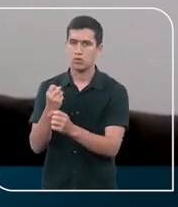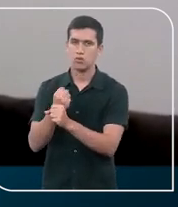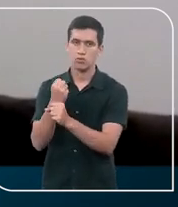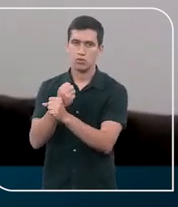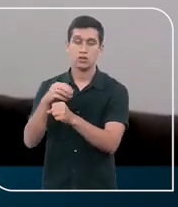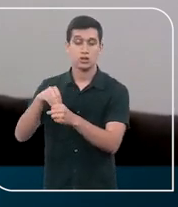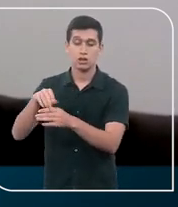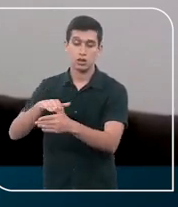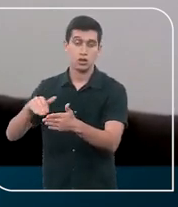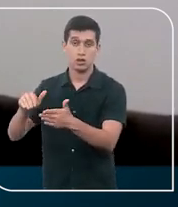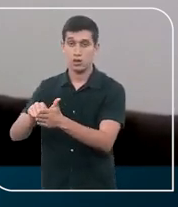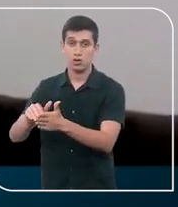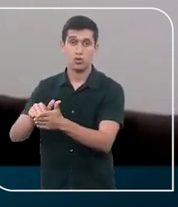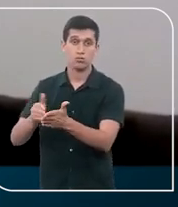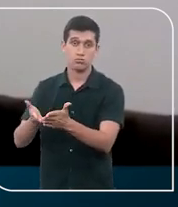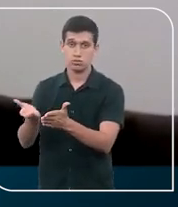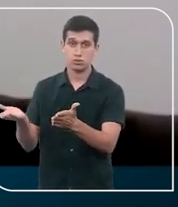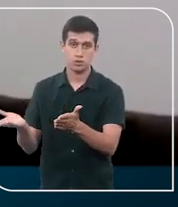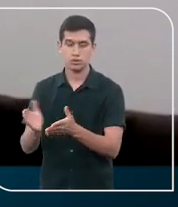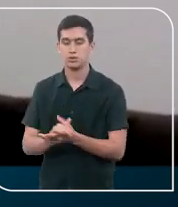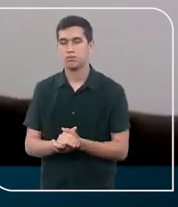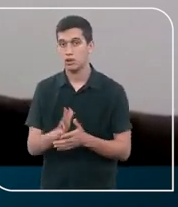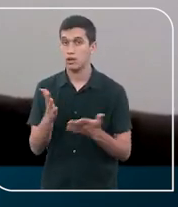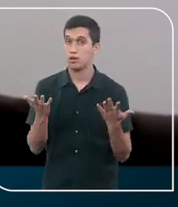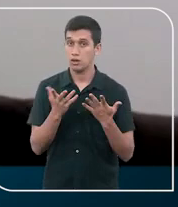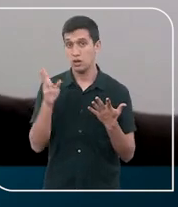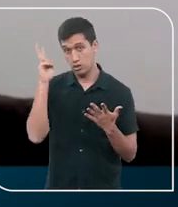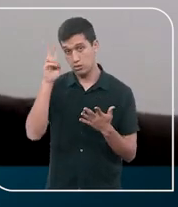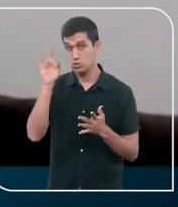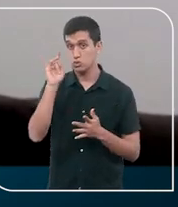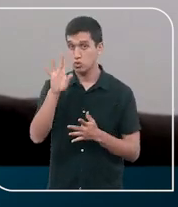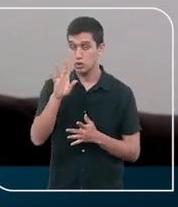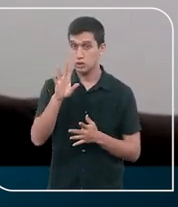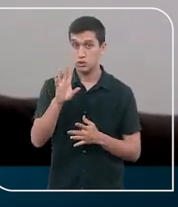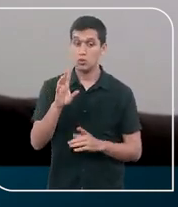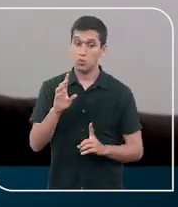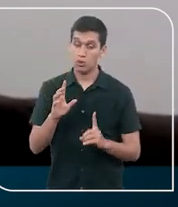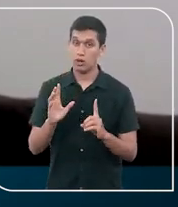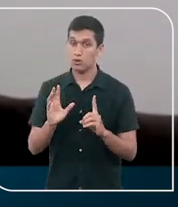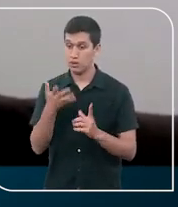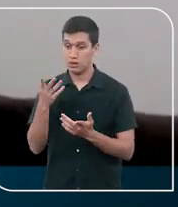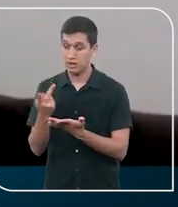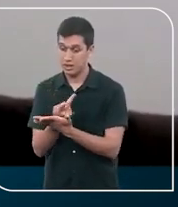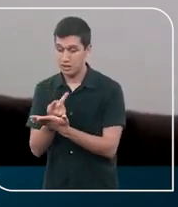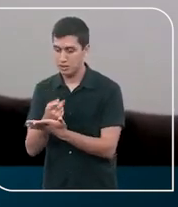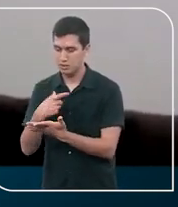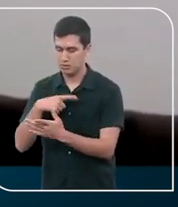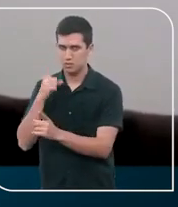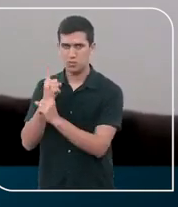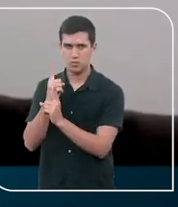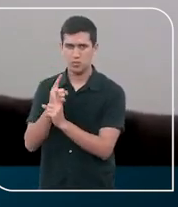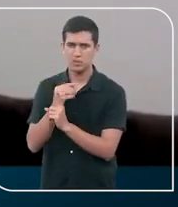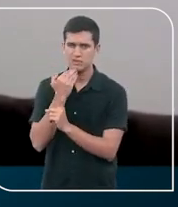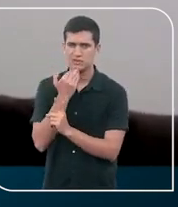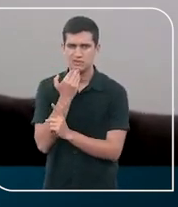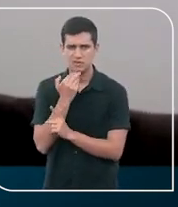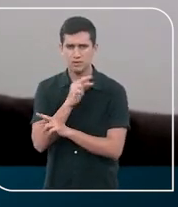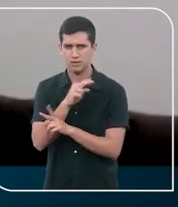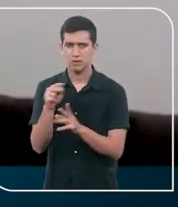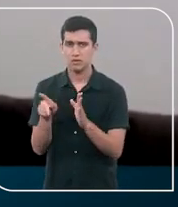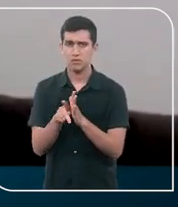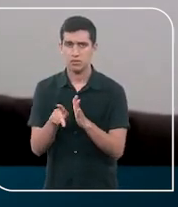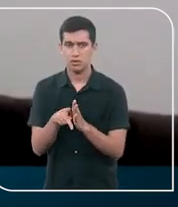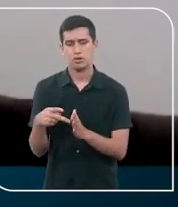comuns nessas ações. Agora, fazendo ressalva que, uma vez que esses vícios, né, aconteçam nas unidades autônomas, cabe a